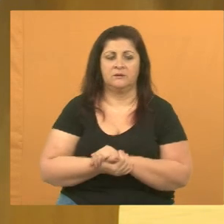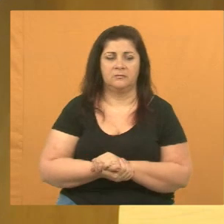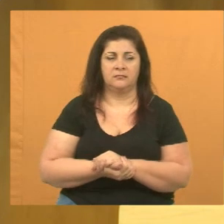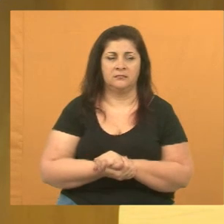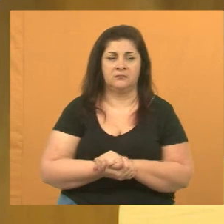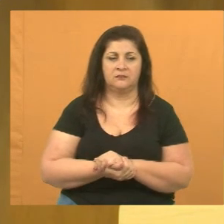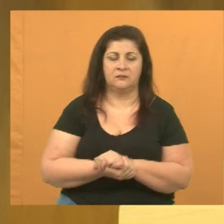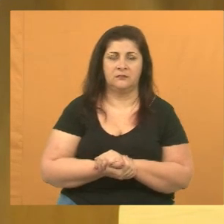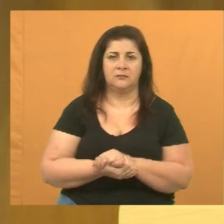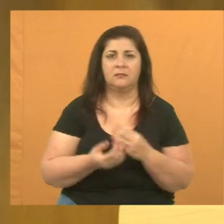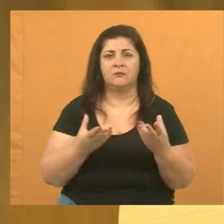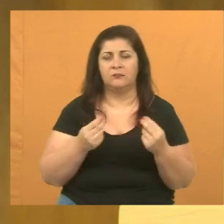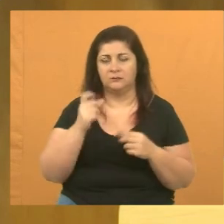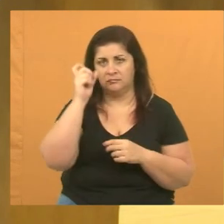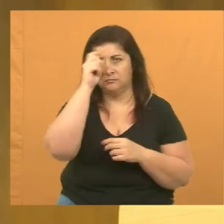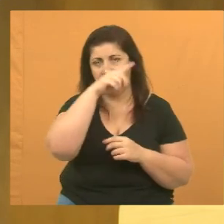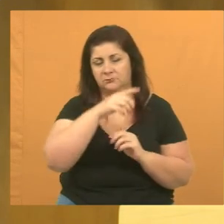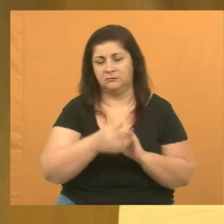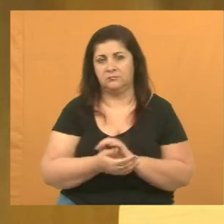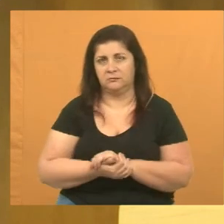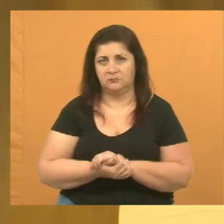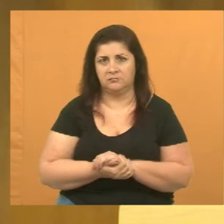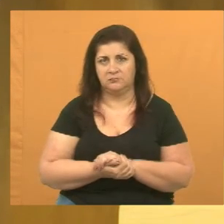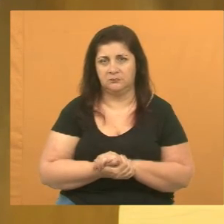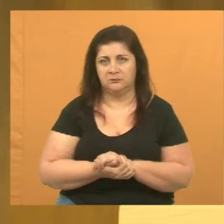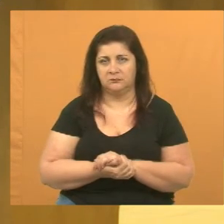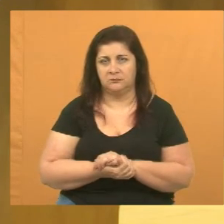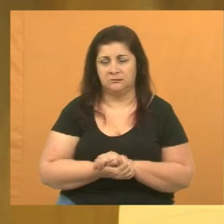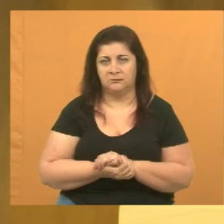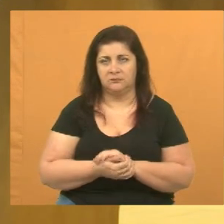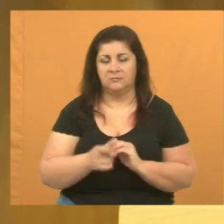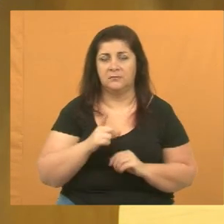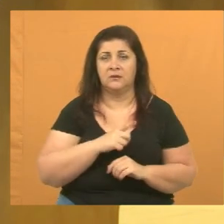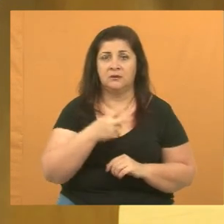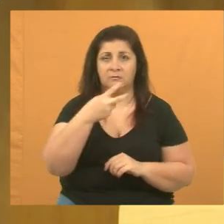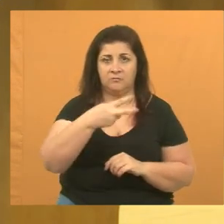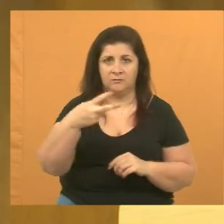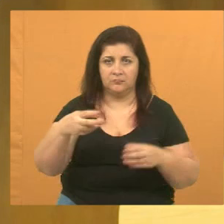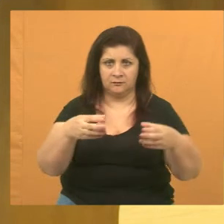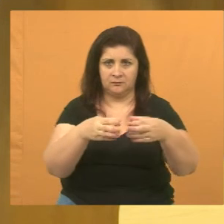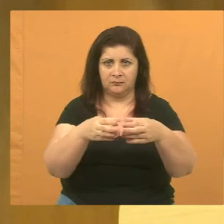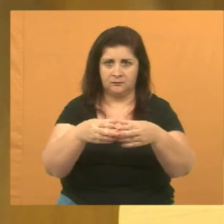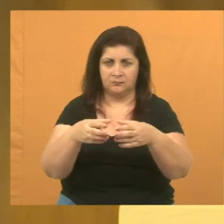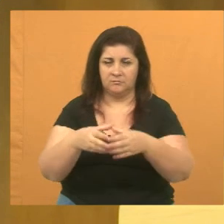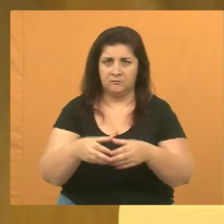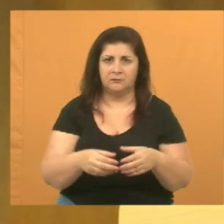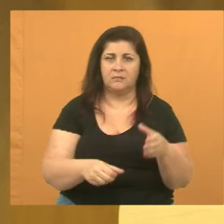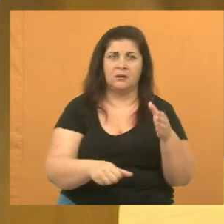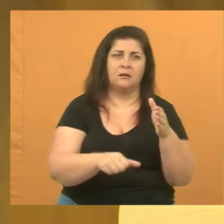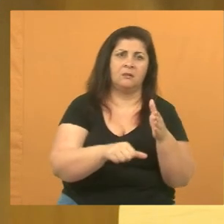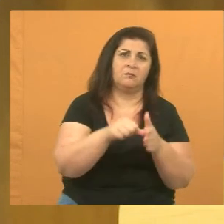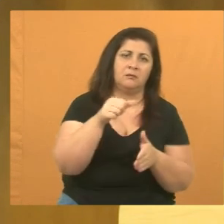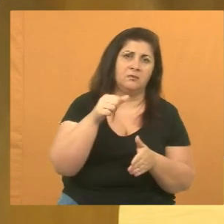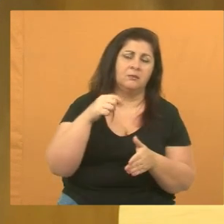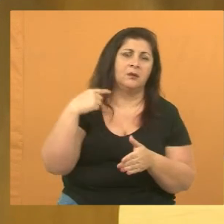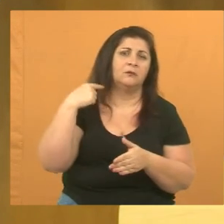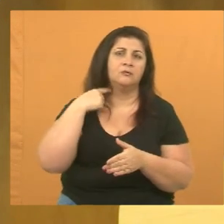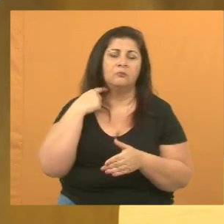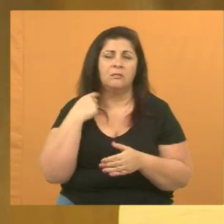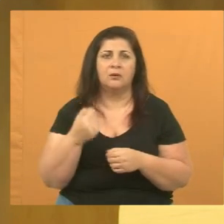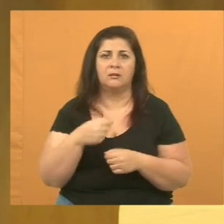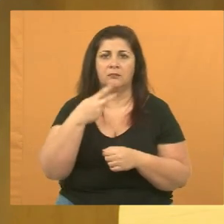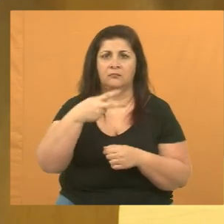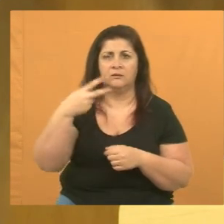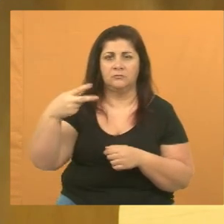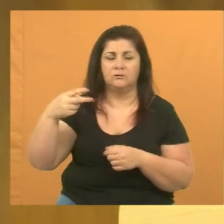E aí fica muito difícil. Nós temos esses 22 bairros, que é 1º de Maio, 22 de